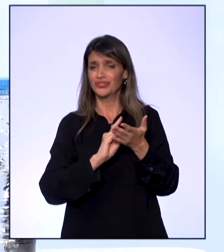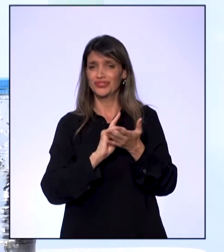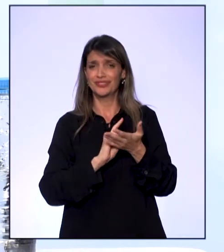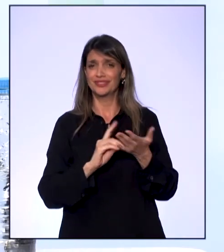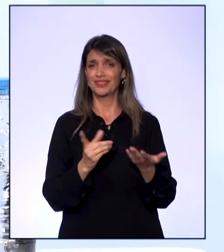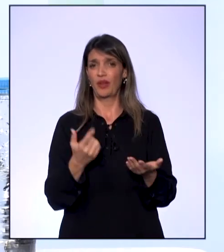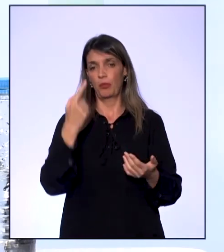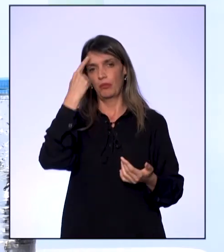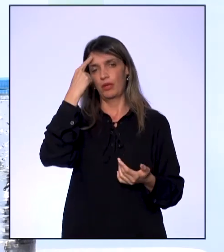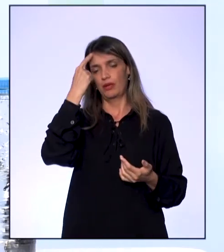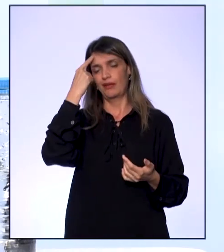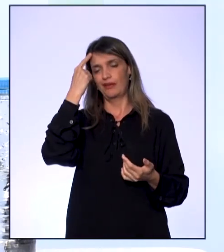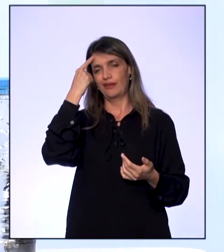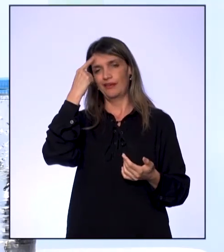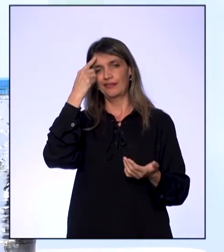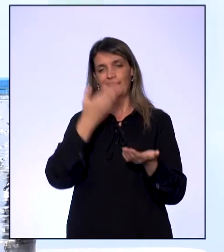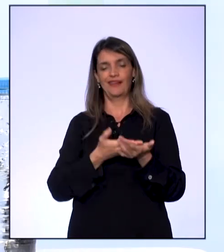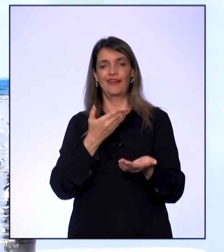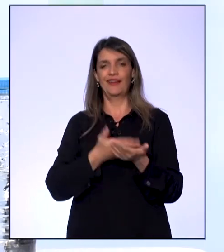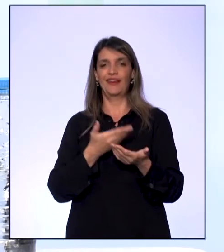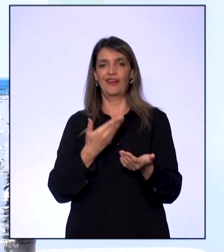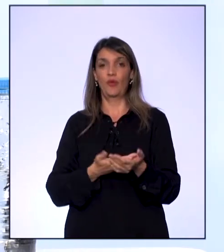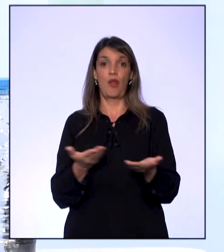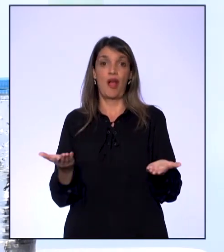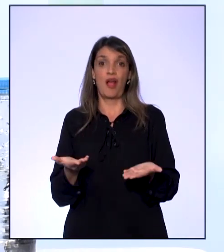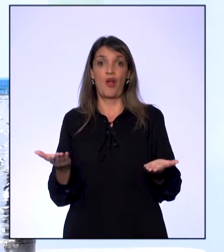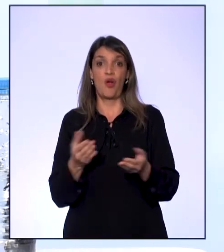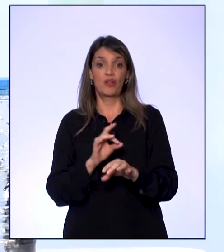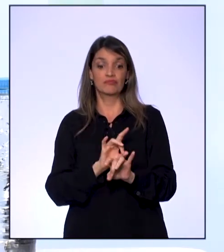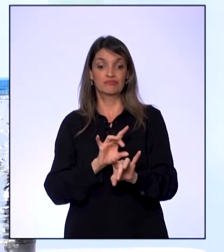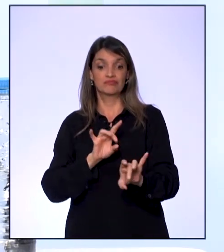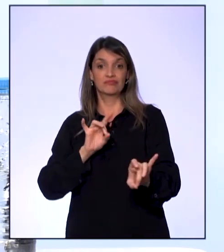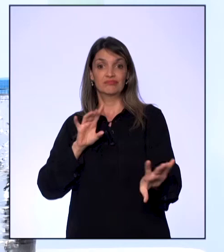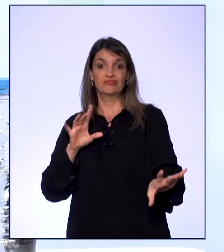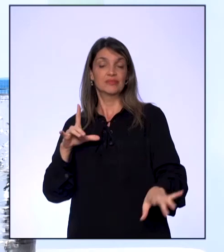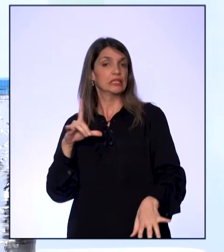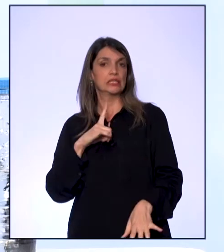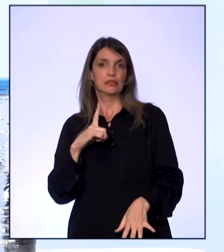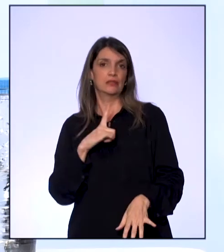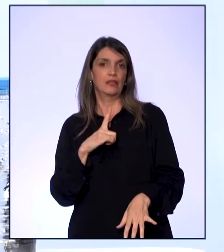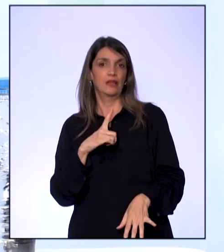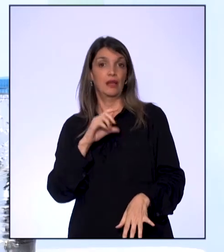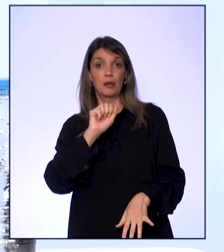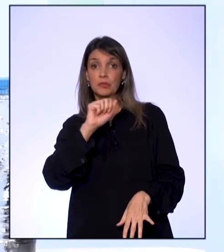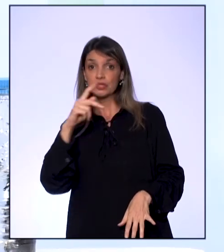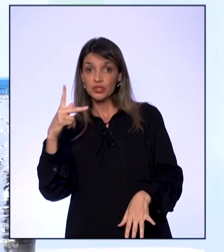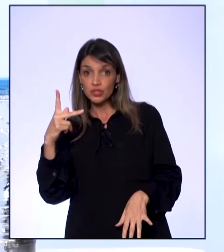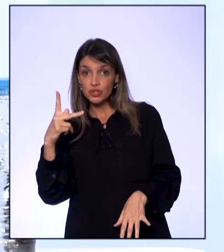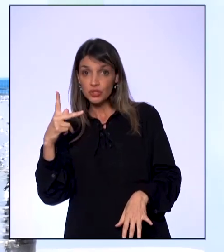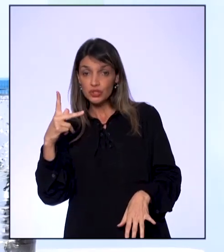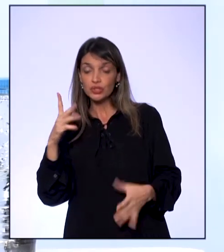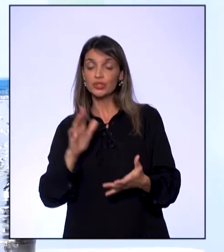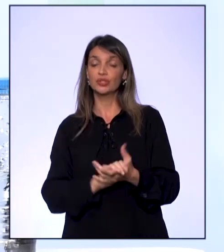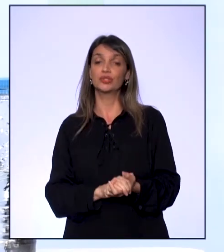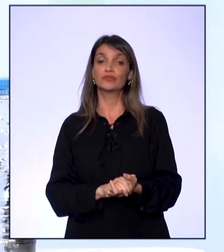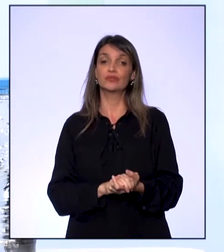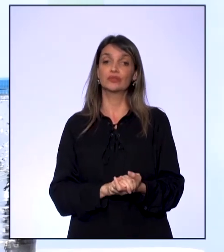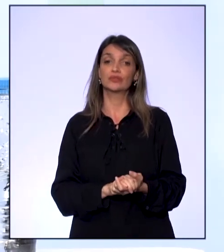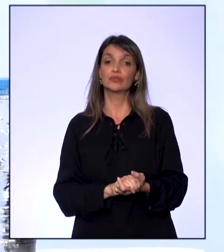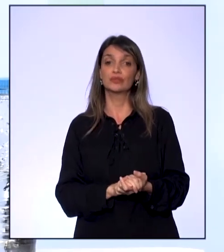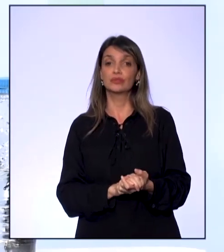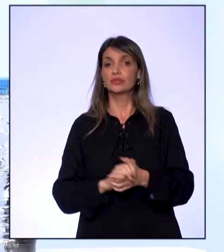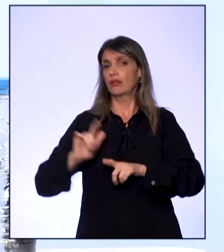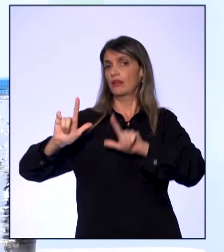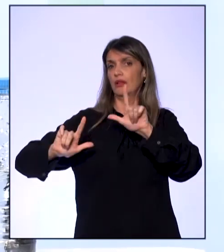na educação, né? No formato que ele está sendo construído aqui. A gente tem o aplicativo disponibilizado e os canais de televisão